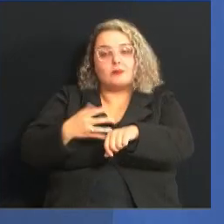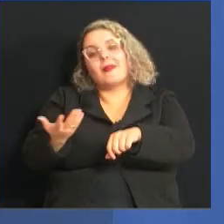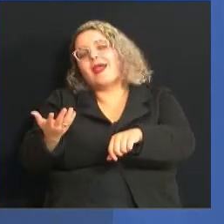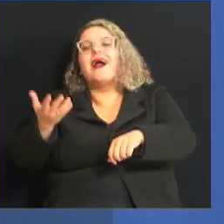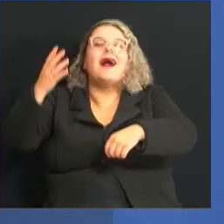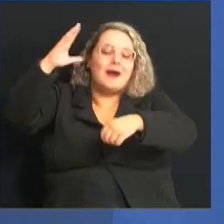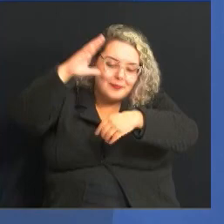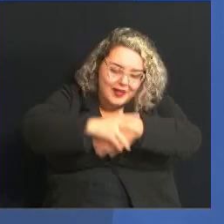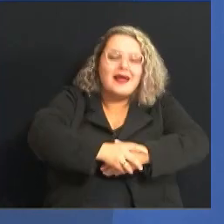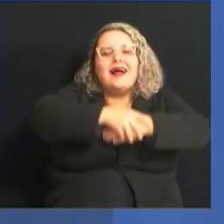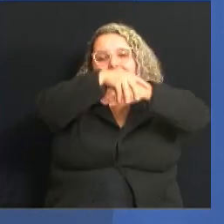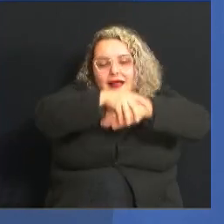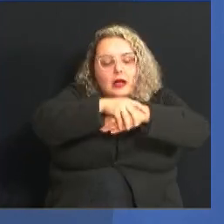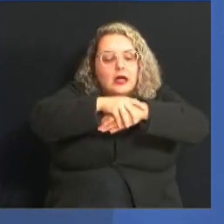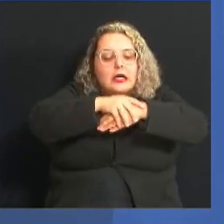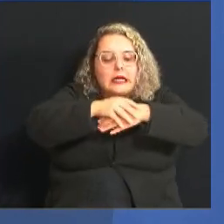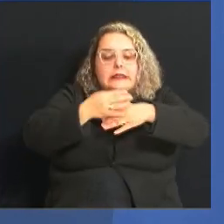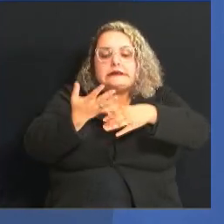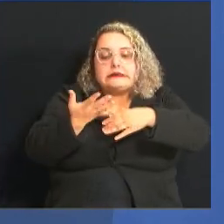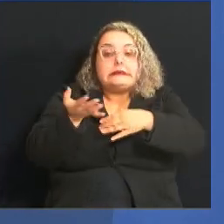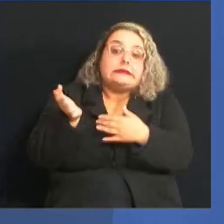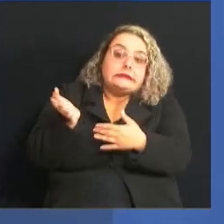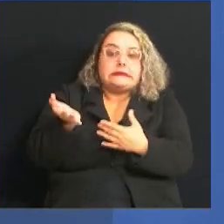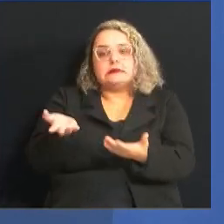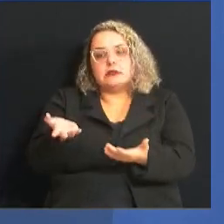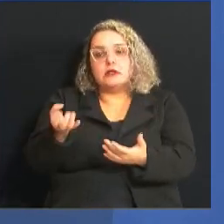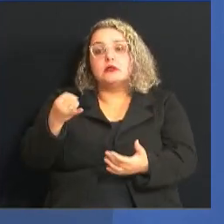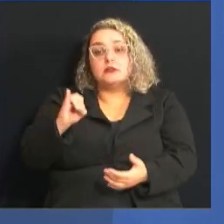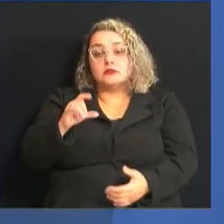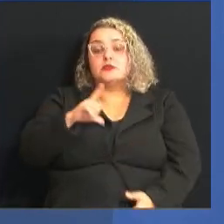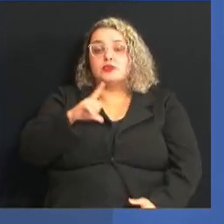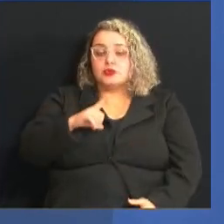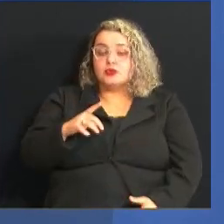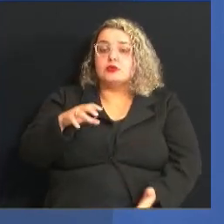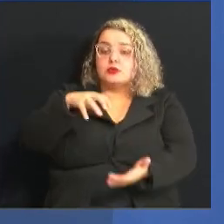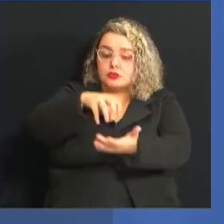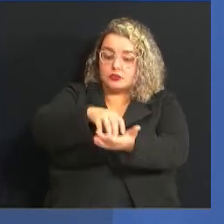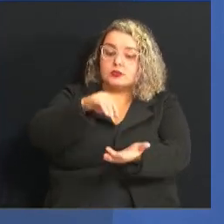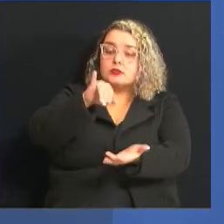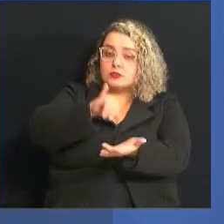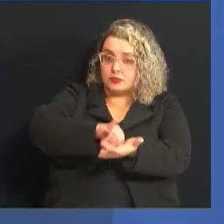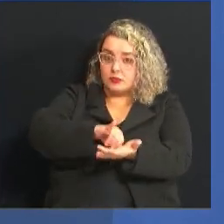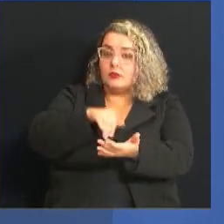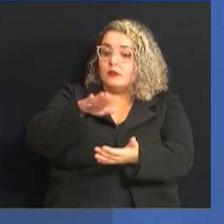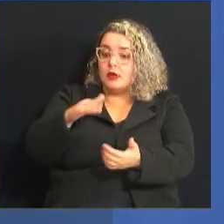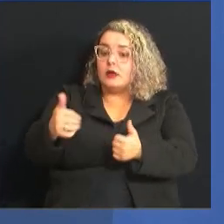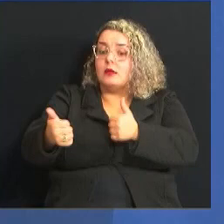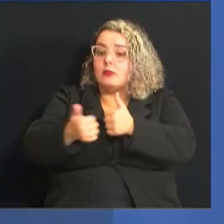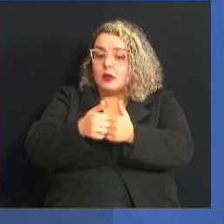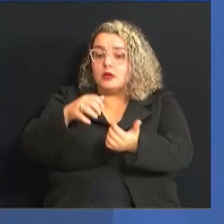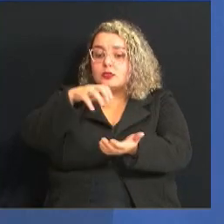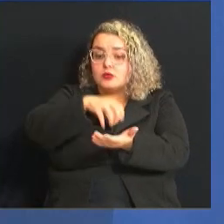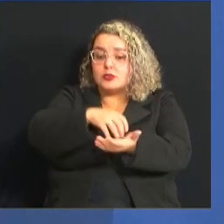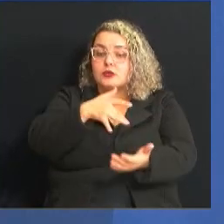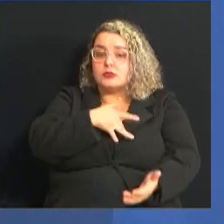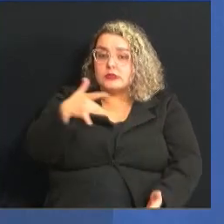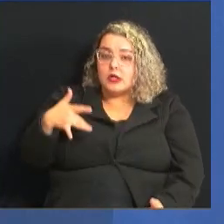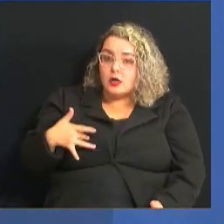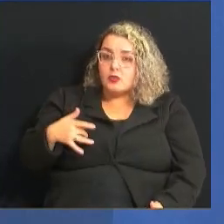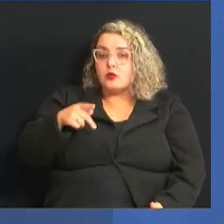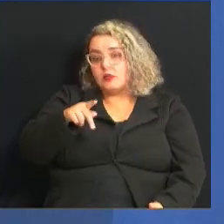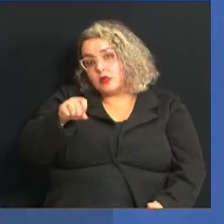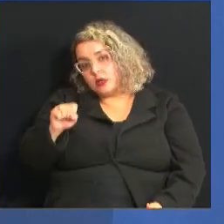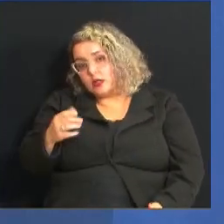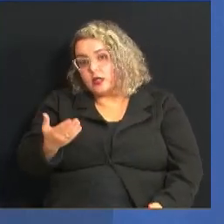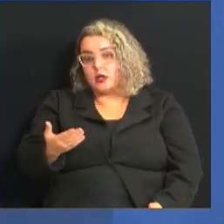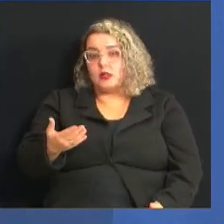alguma lesão, você deve imediatamente procurar o centro de saúde mais próximo da sua casa, o pronto-socorro, ou então, no caso